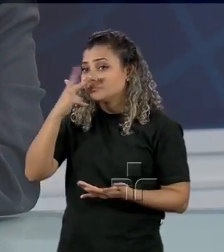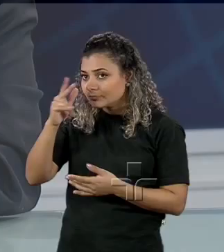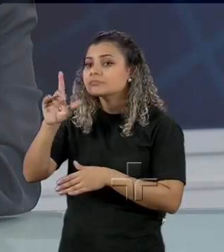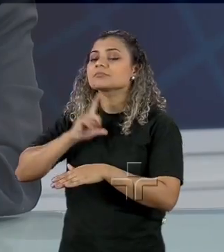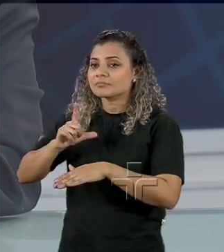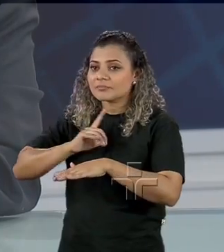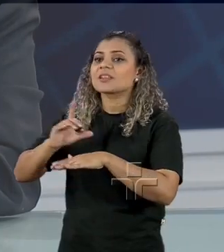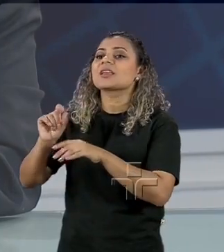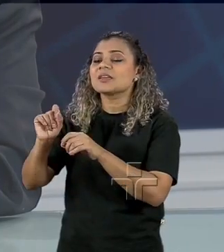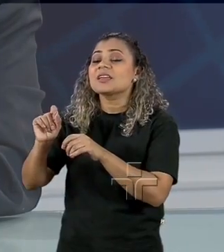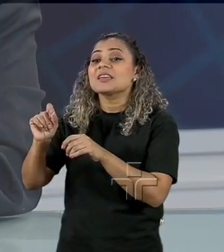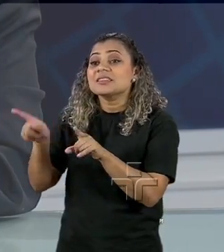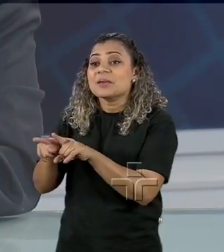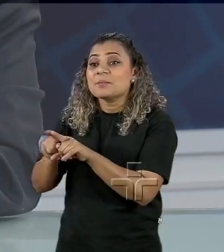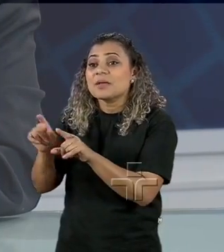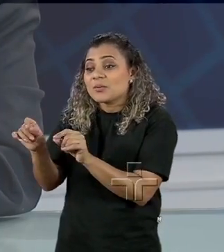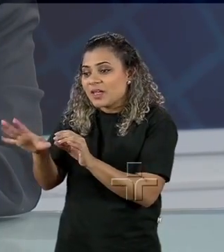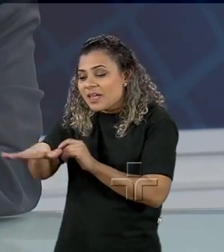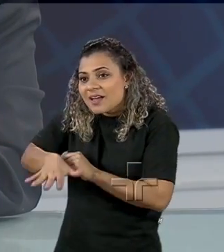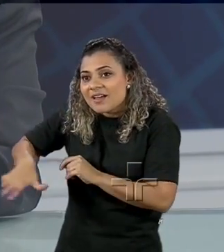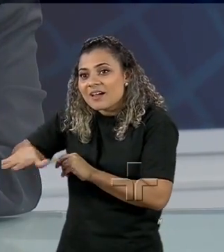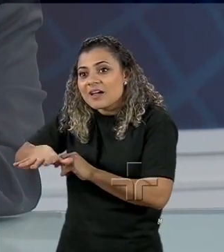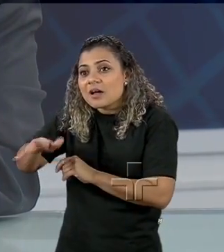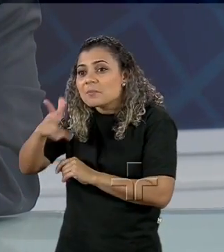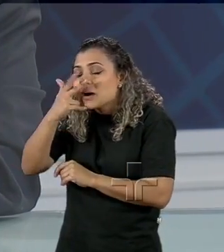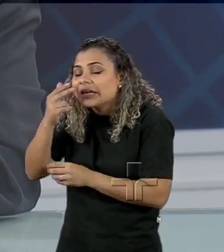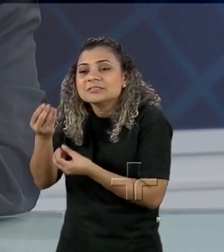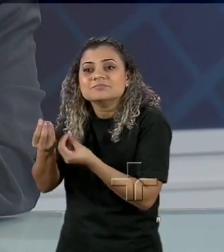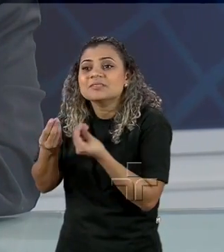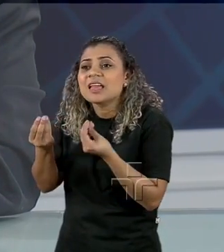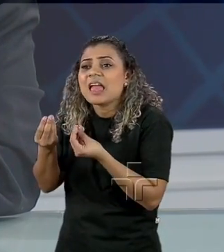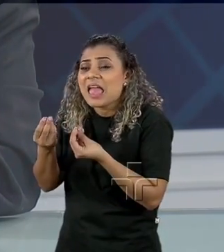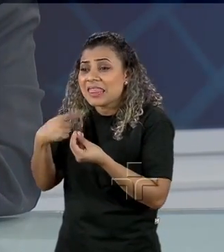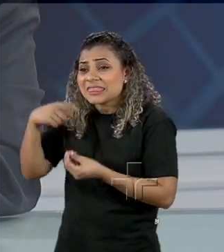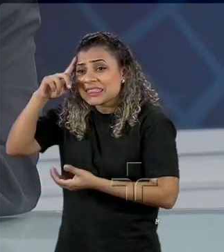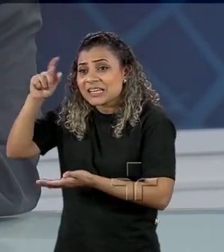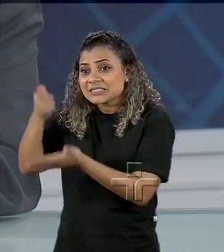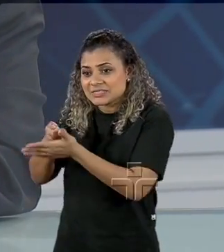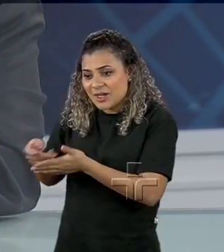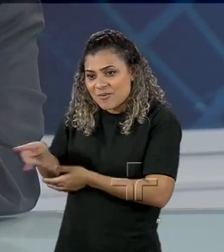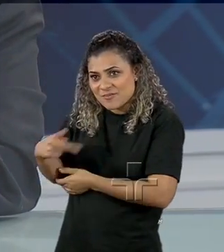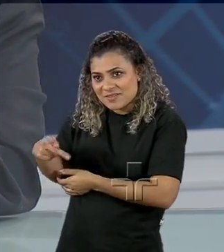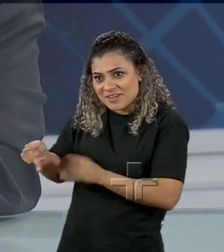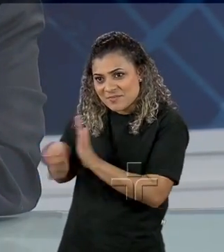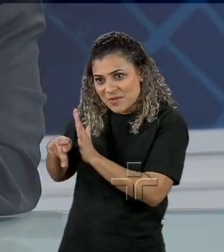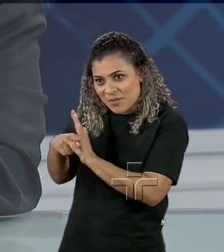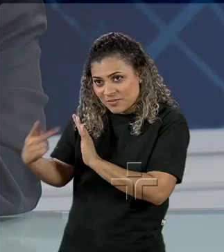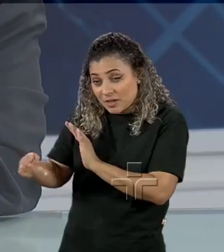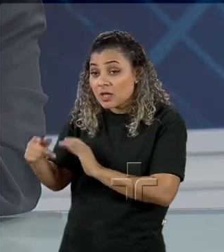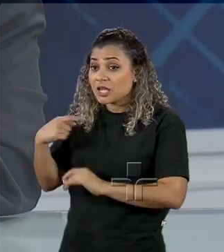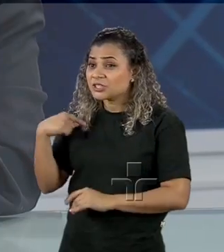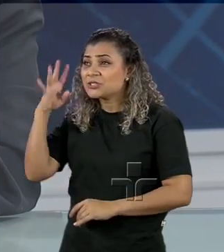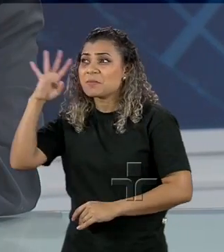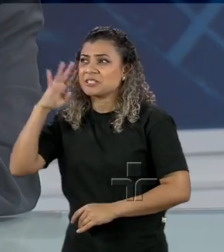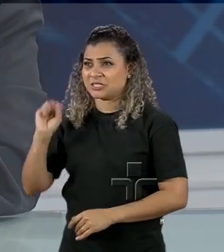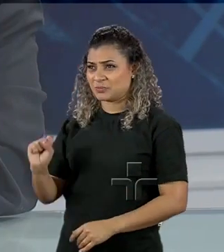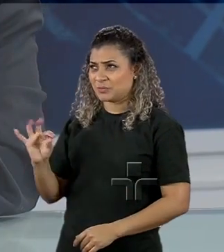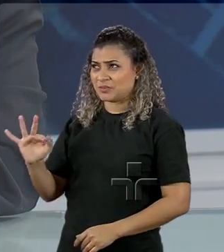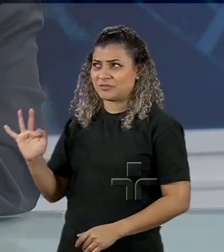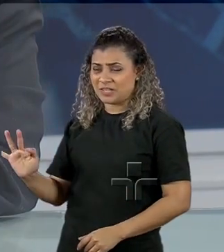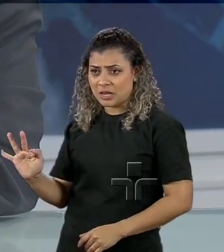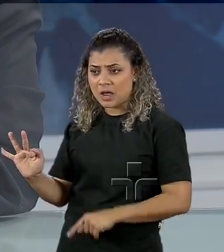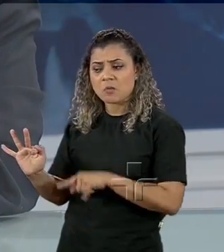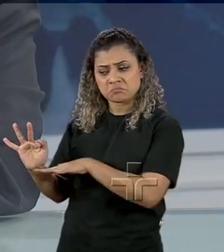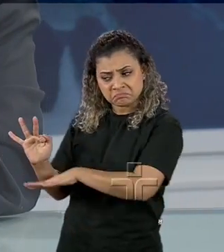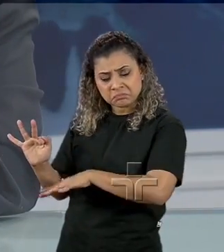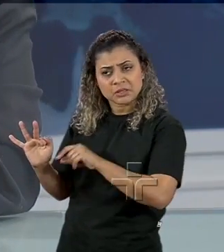ele é absolutamente, né, inequívoco em relação ao que ele vai decidir. Claro que quando a gente pensa no Supremo Tribunal Federal, ele estará